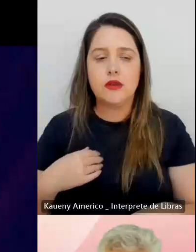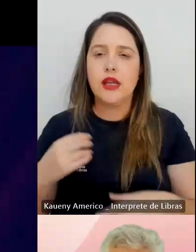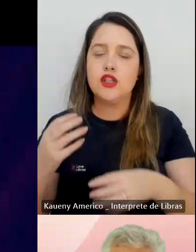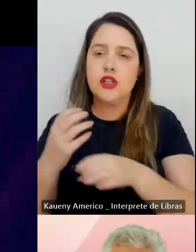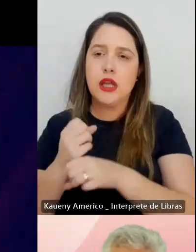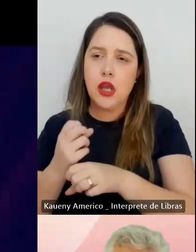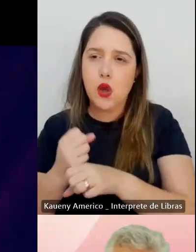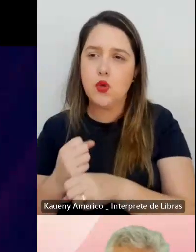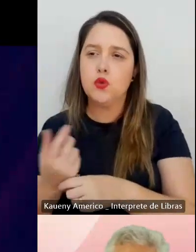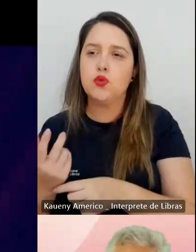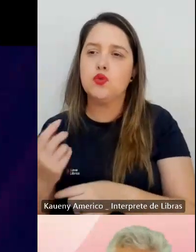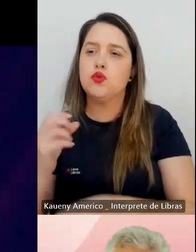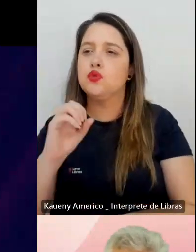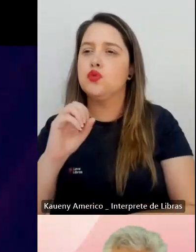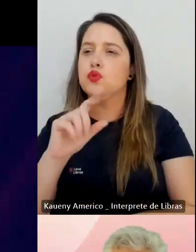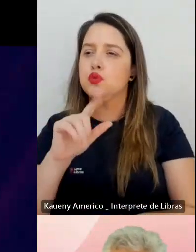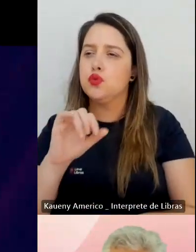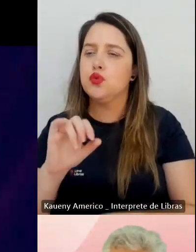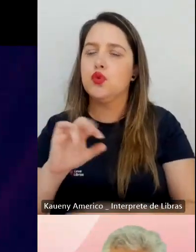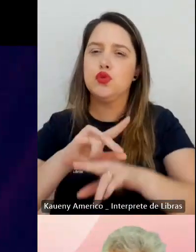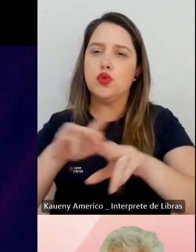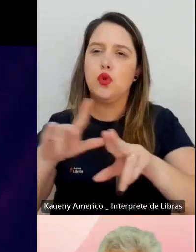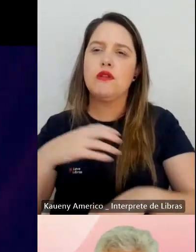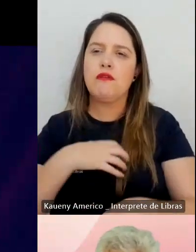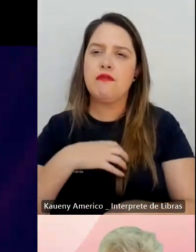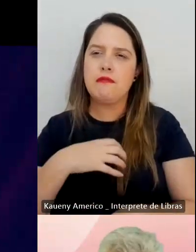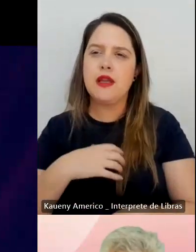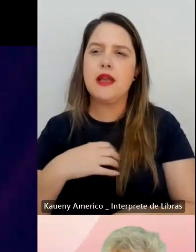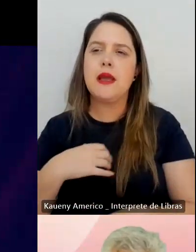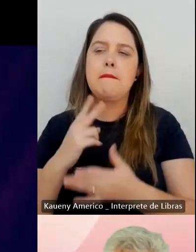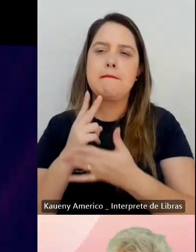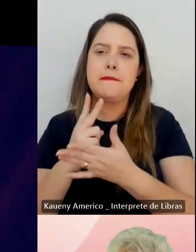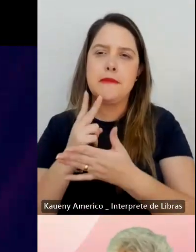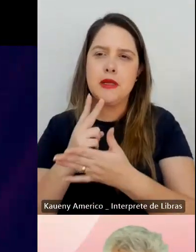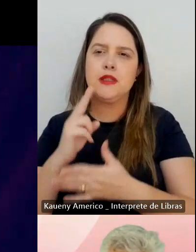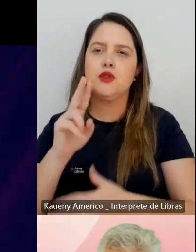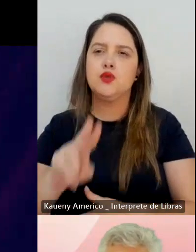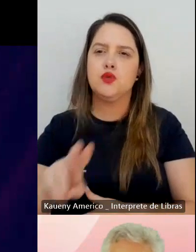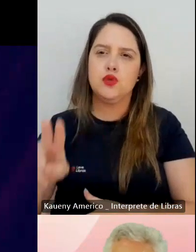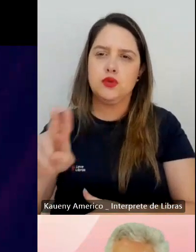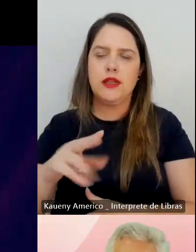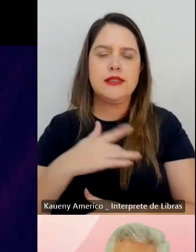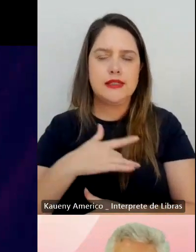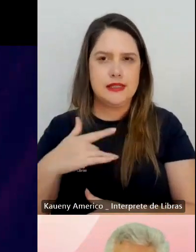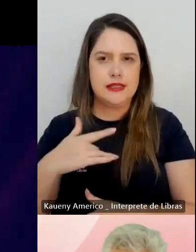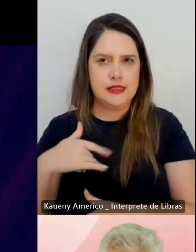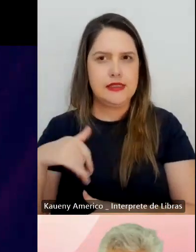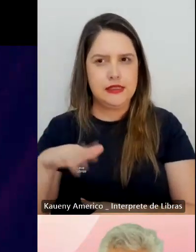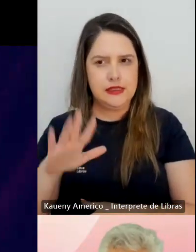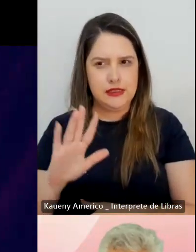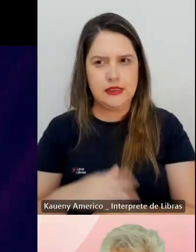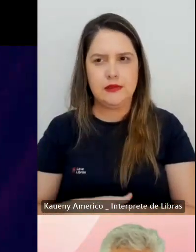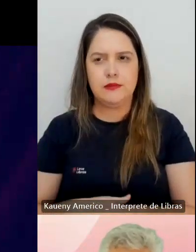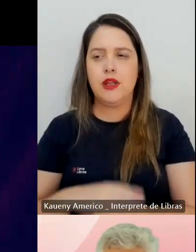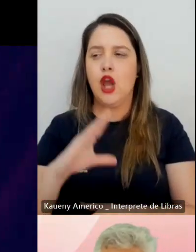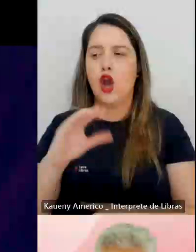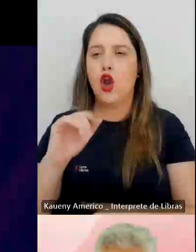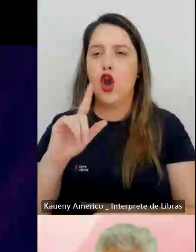sol. Então, são todas as formas que a gente tem de manter esse osso mais saudável. A colonoscopia.